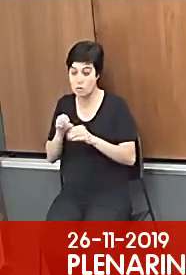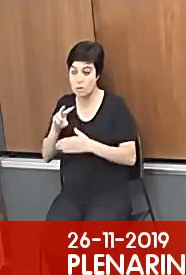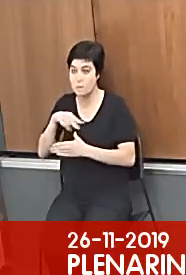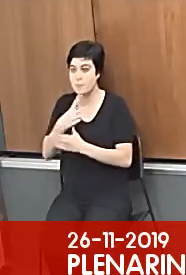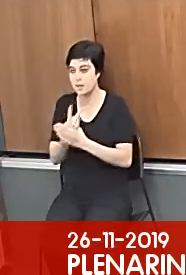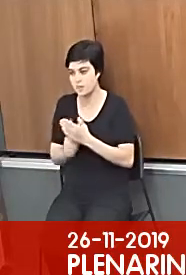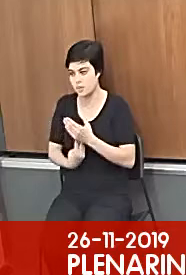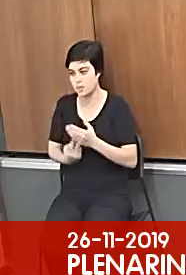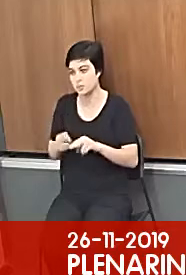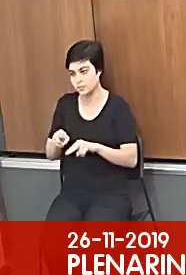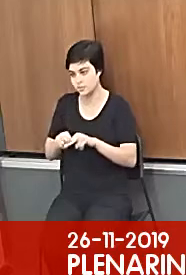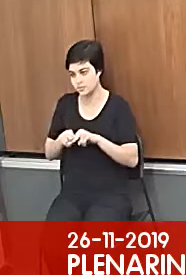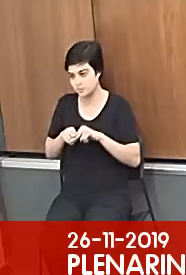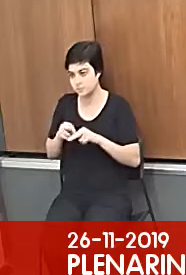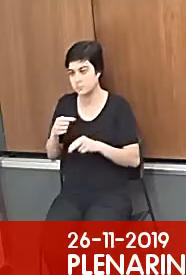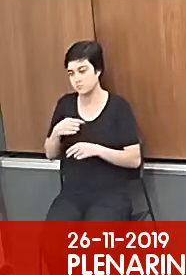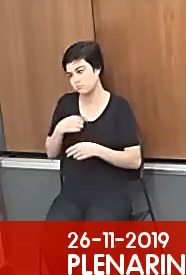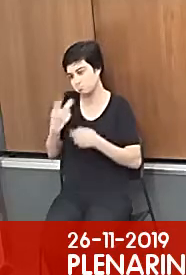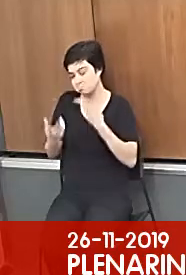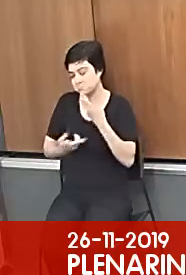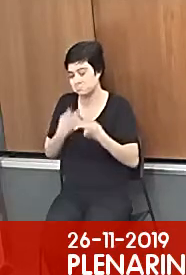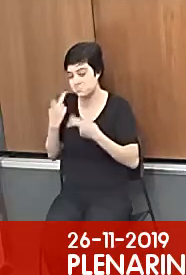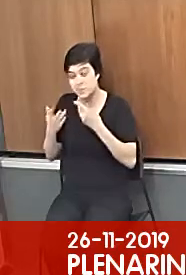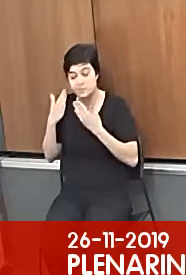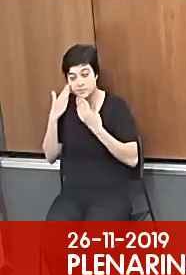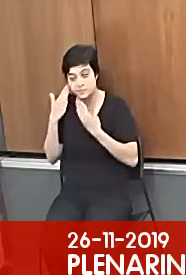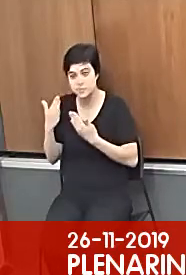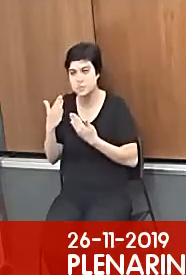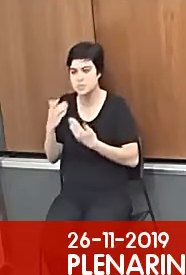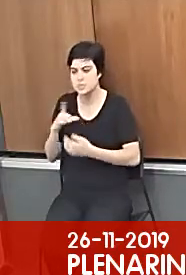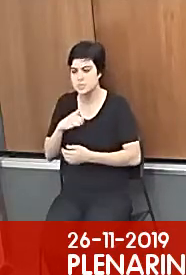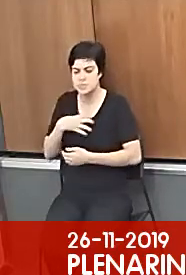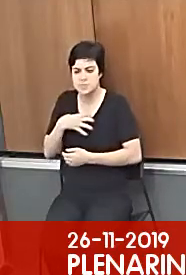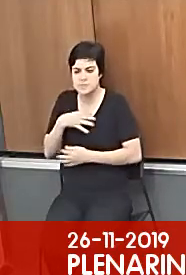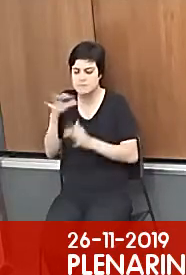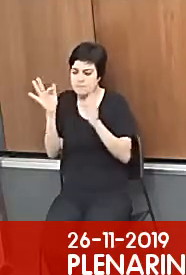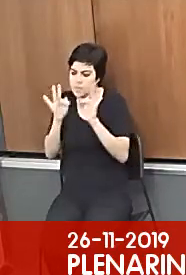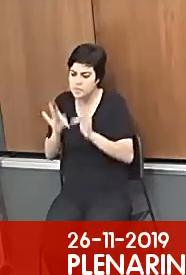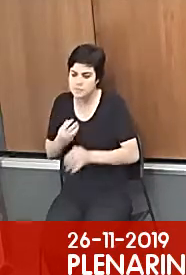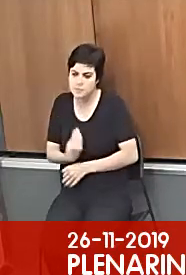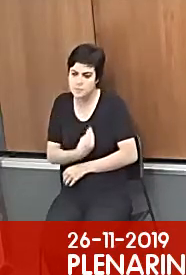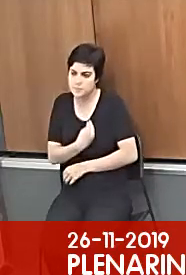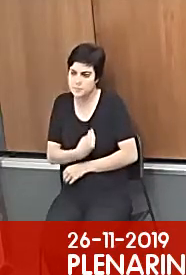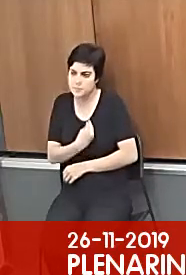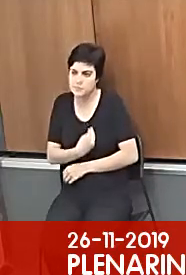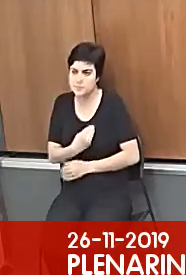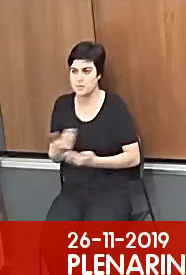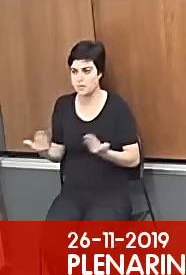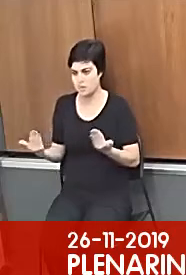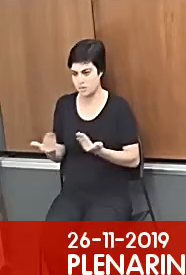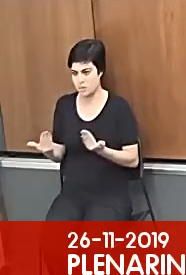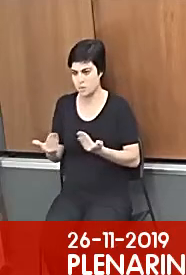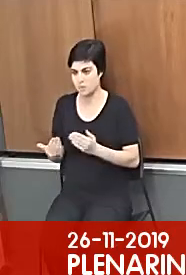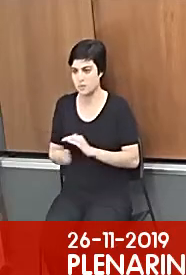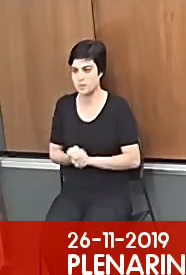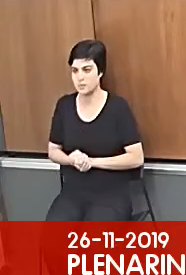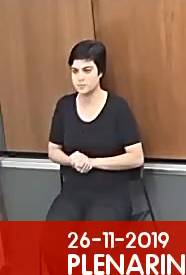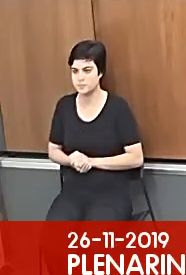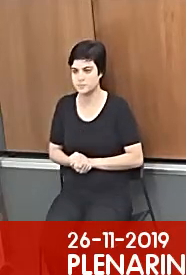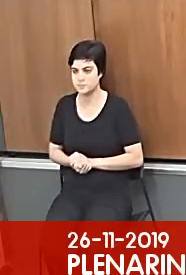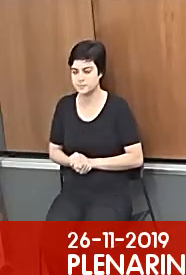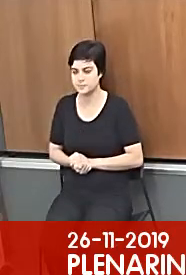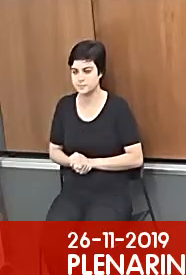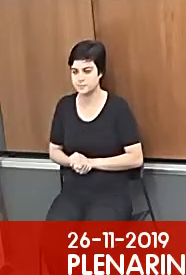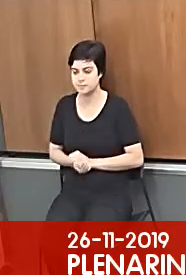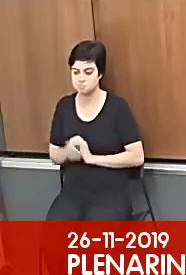É essa a minha fala, a minha contribuição, e muito honrada de participar desse momento. Eu vou dar a palavra aos dois. Deixa eu